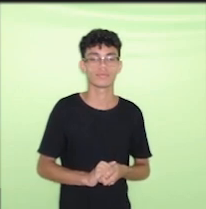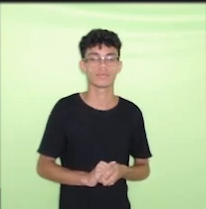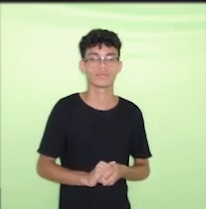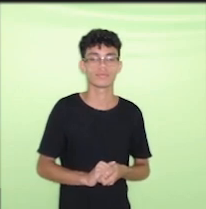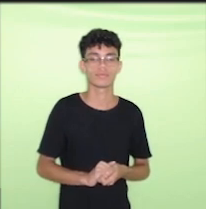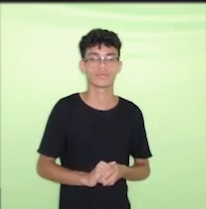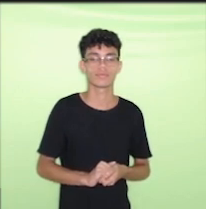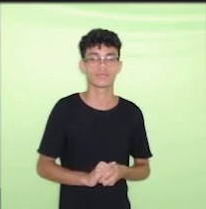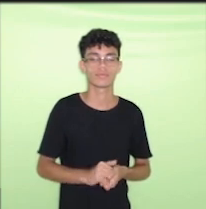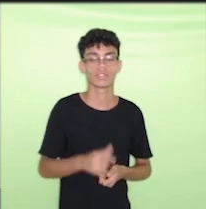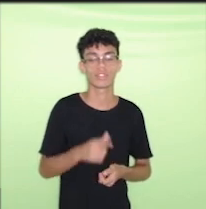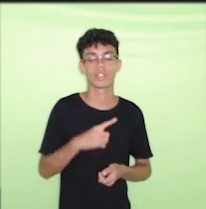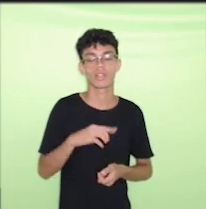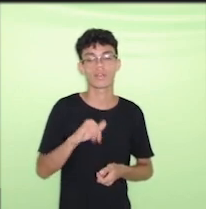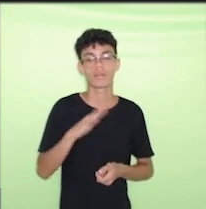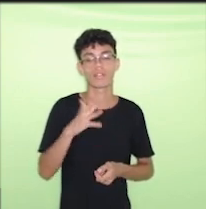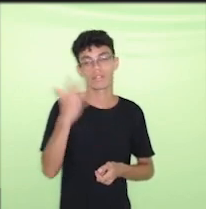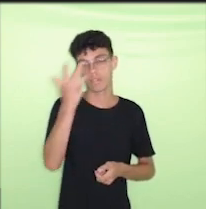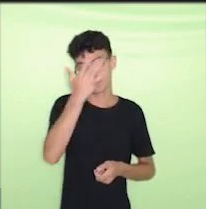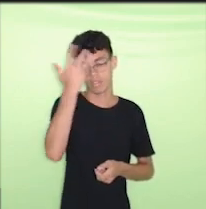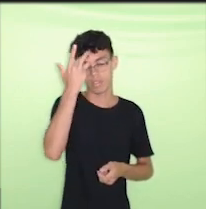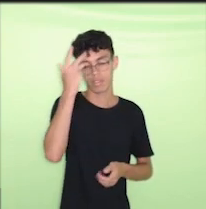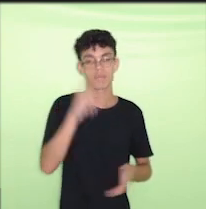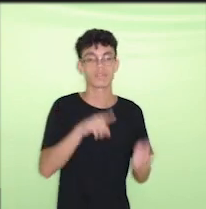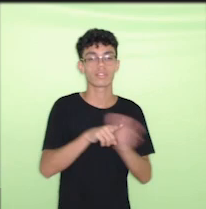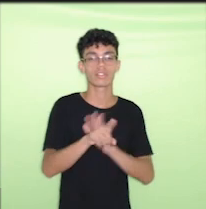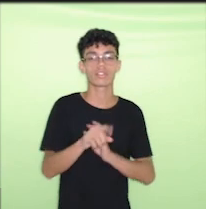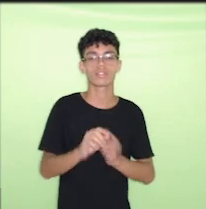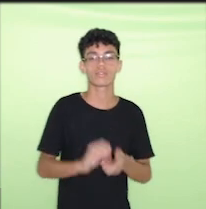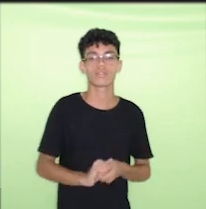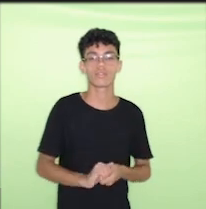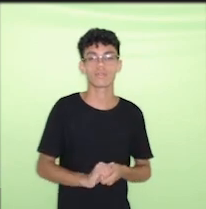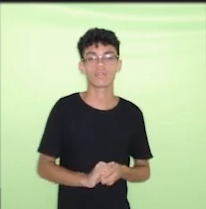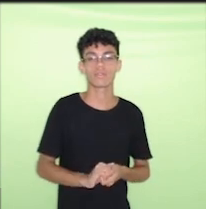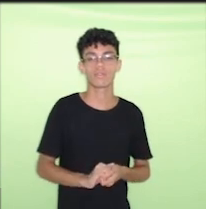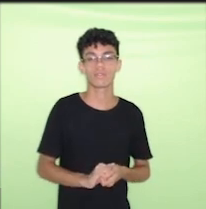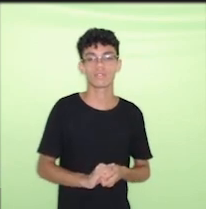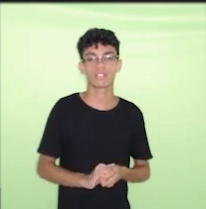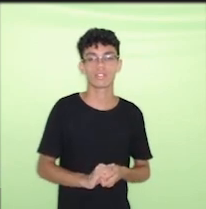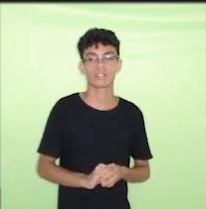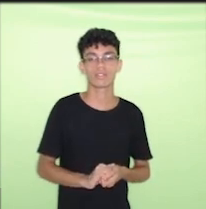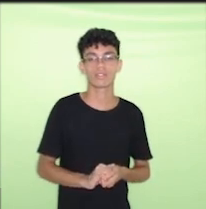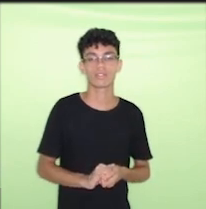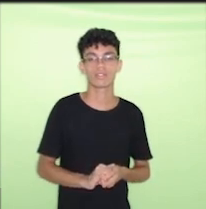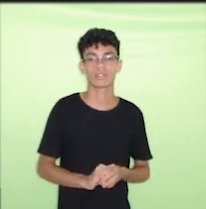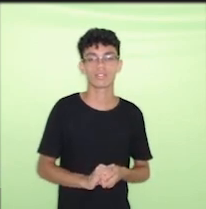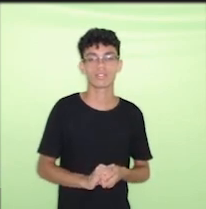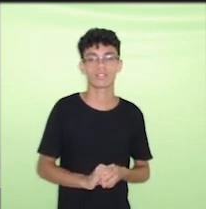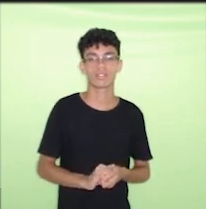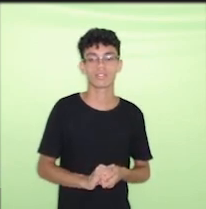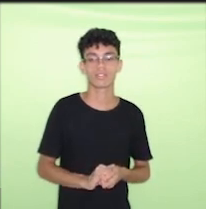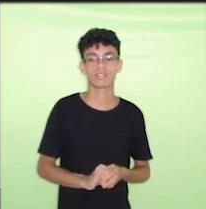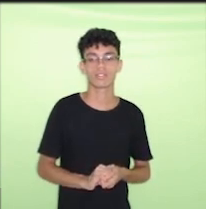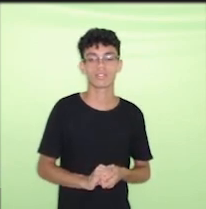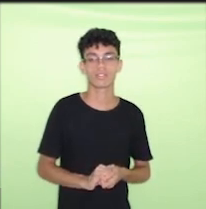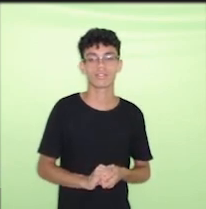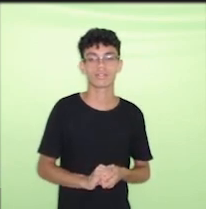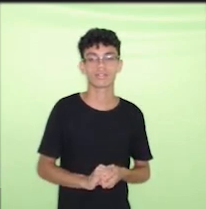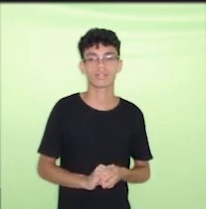Bom, alguém que quer perguntar mais alguma coisa? Alguém tem mais alguma coisa para comentar?